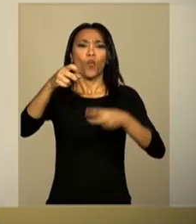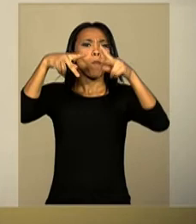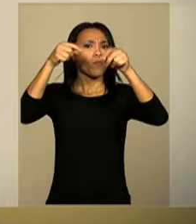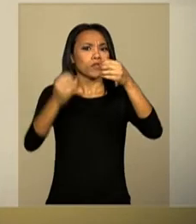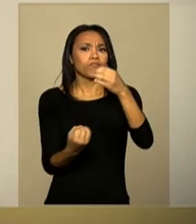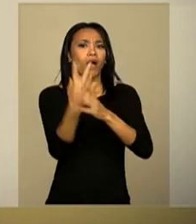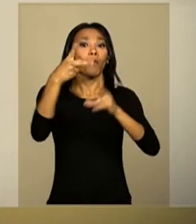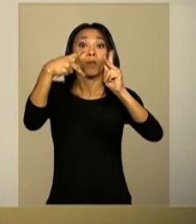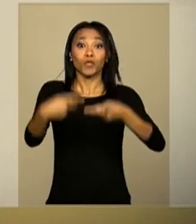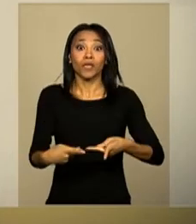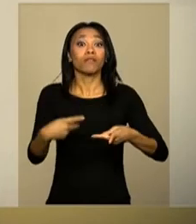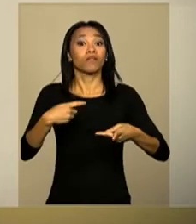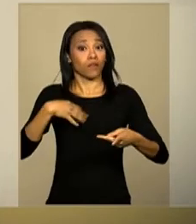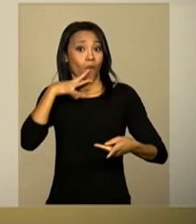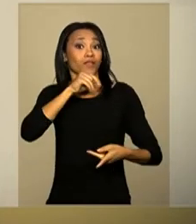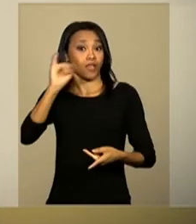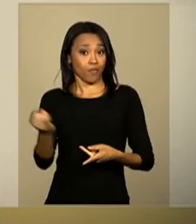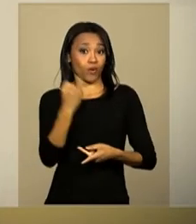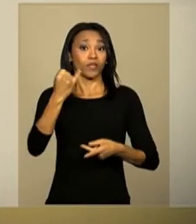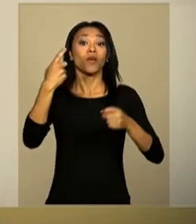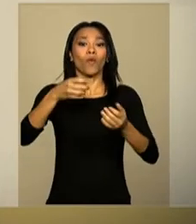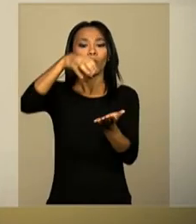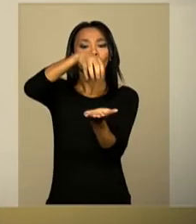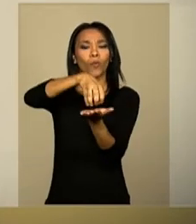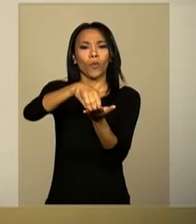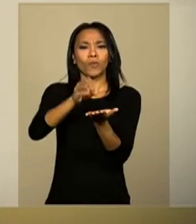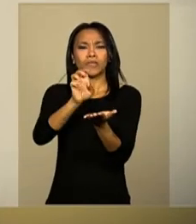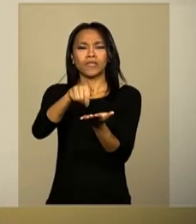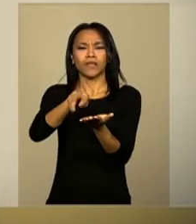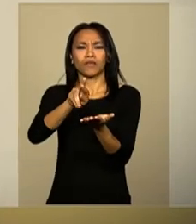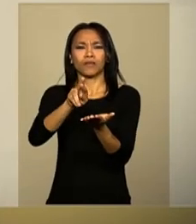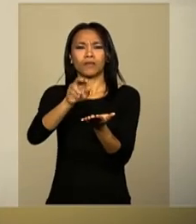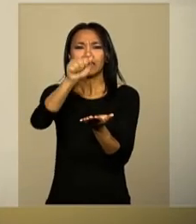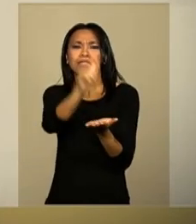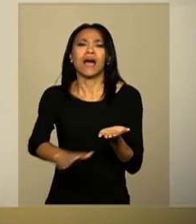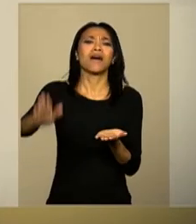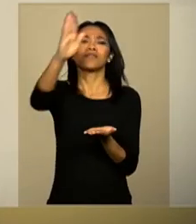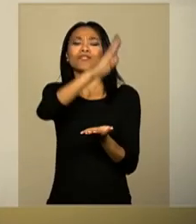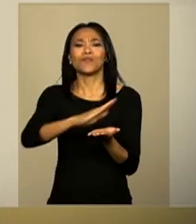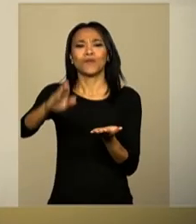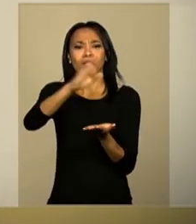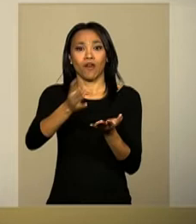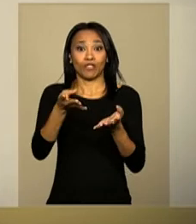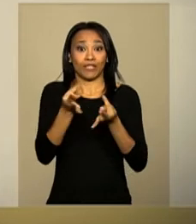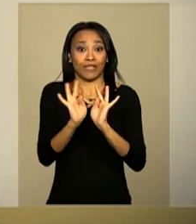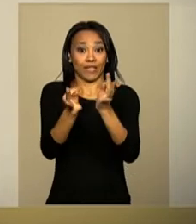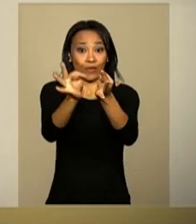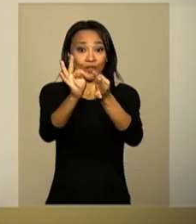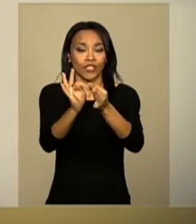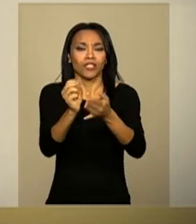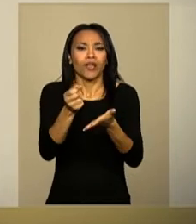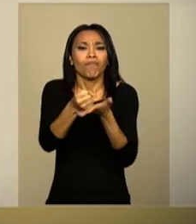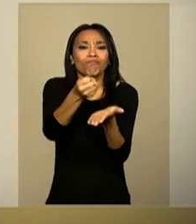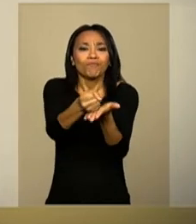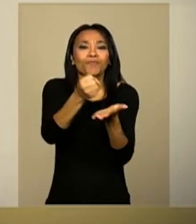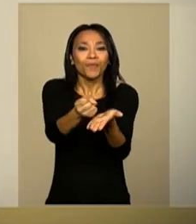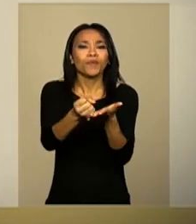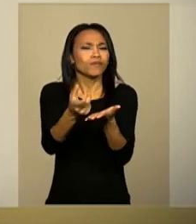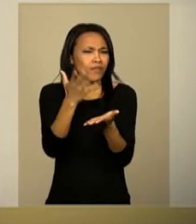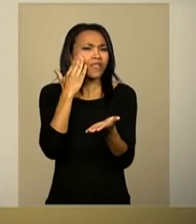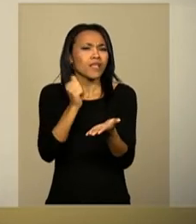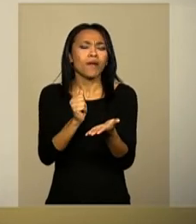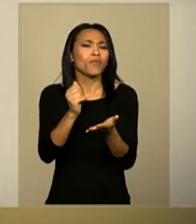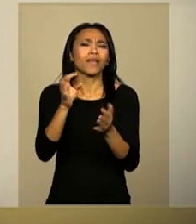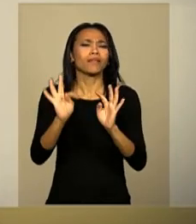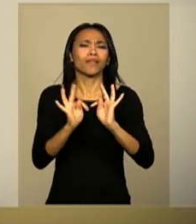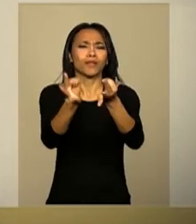acredito que é muito importante é o centro Nacional de referência em tecnologia assistiva você sabe o que que essa